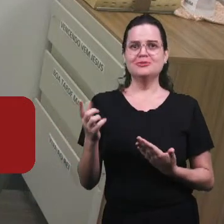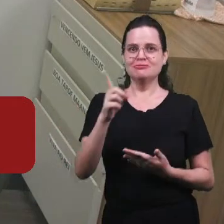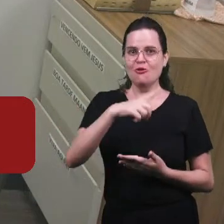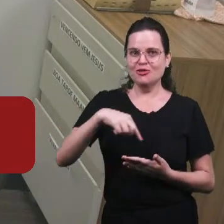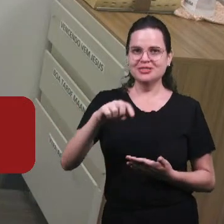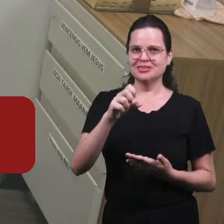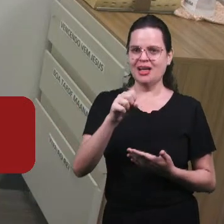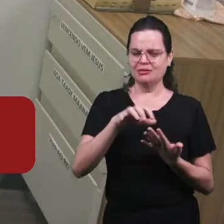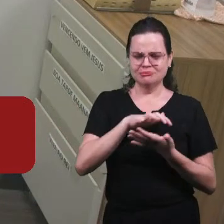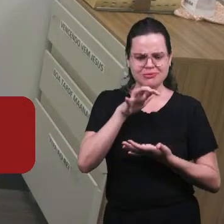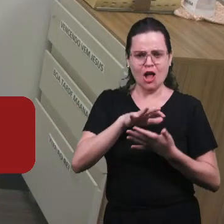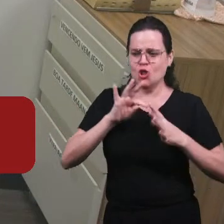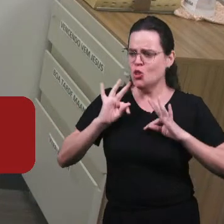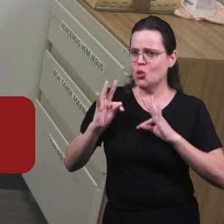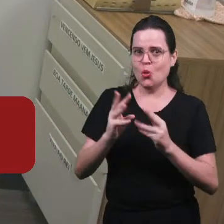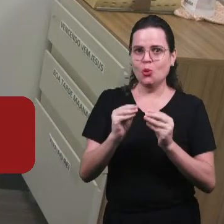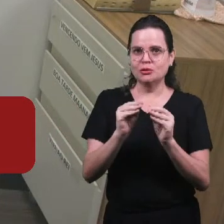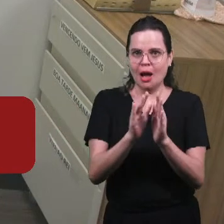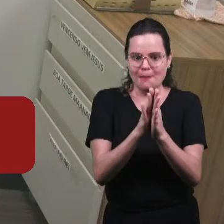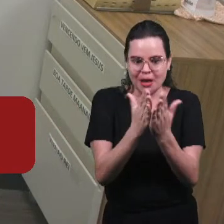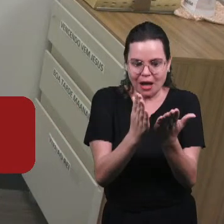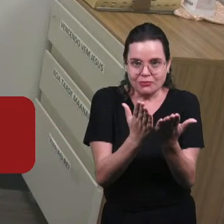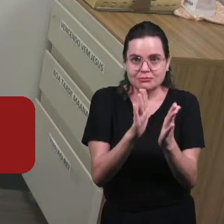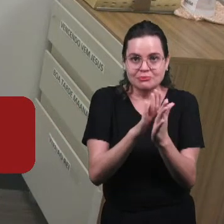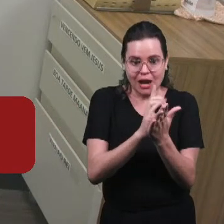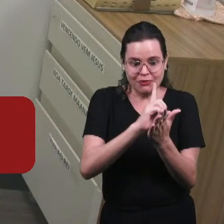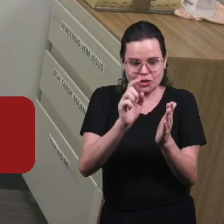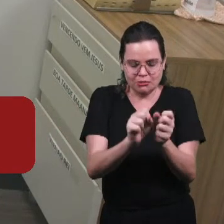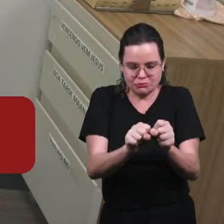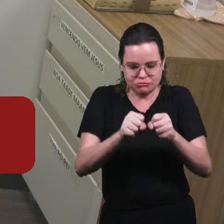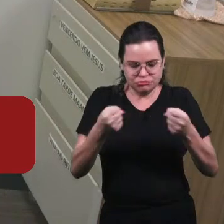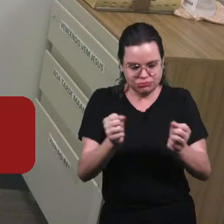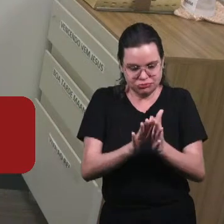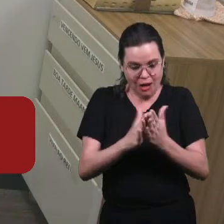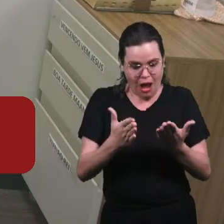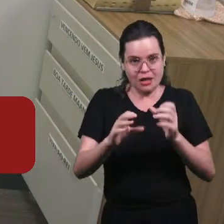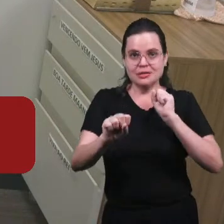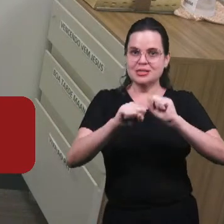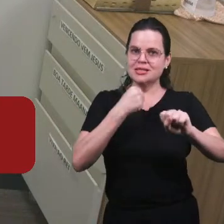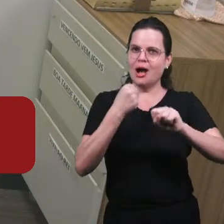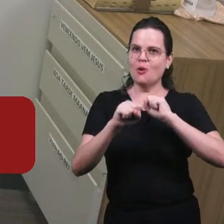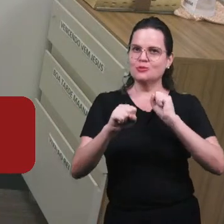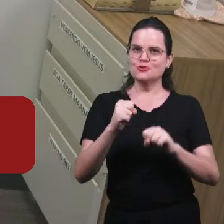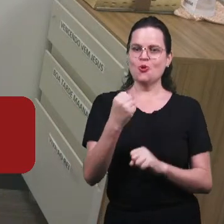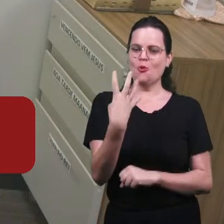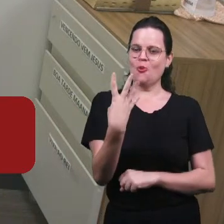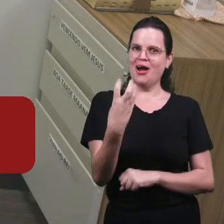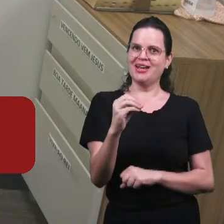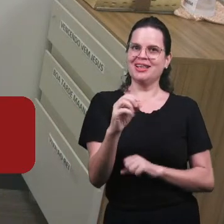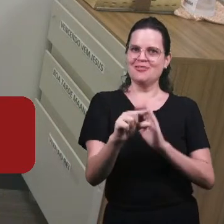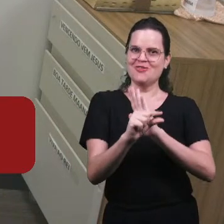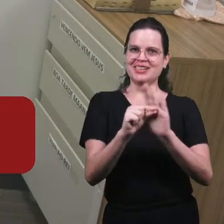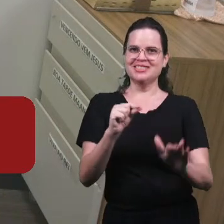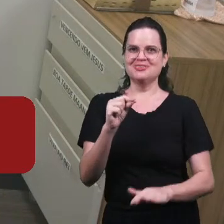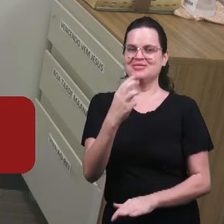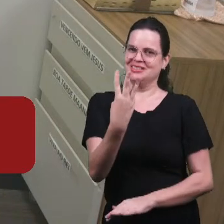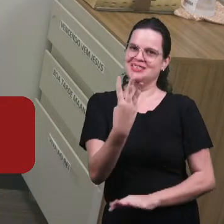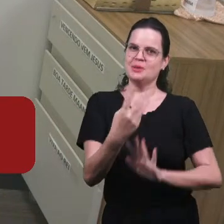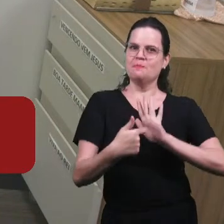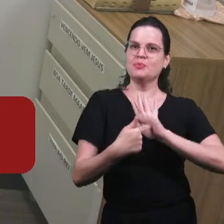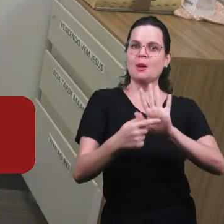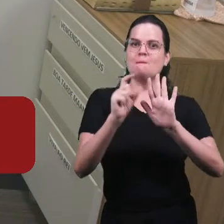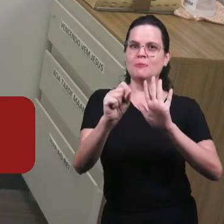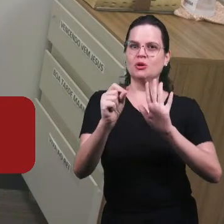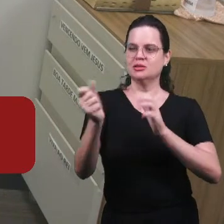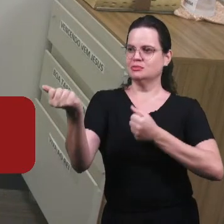ó, já deixa a Bíblia aberta, Salmos 40, no verso 3, hein? E pôs um novo cântico na minha boca,